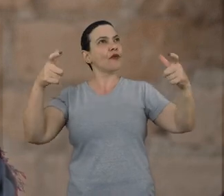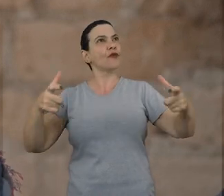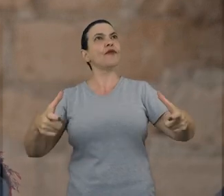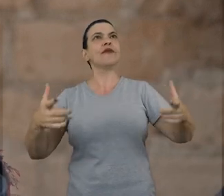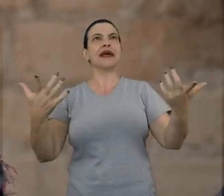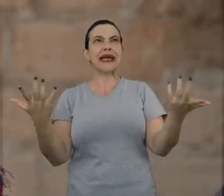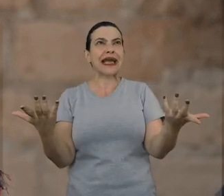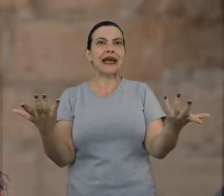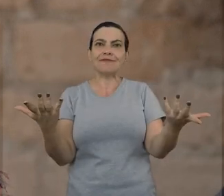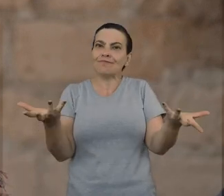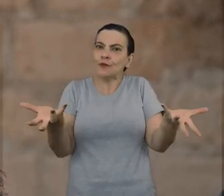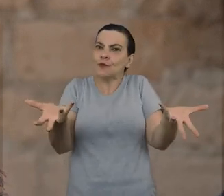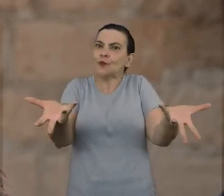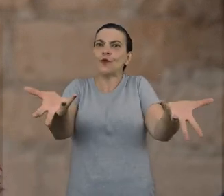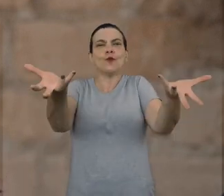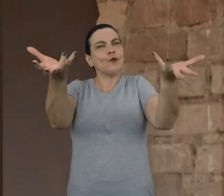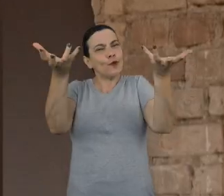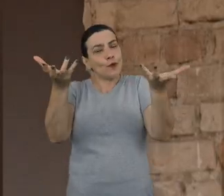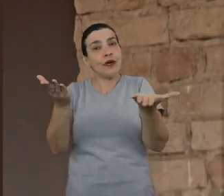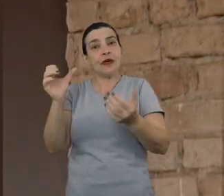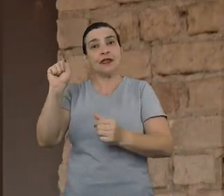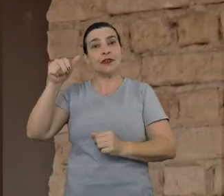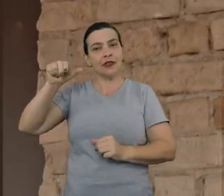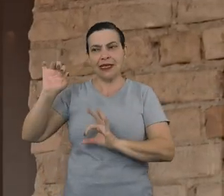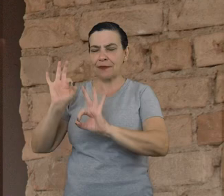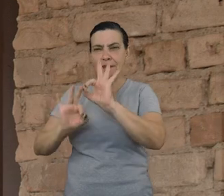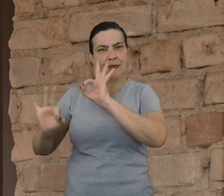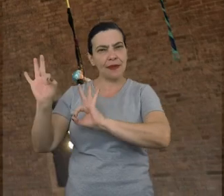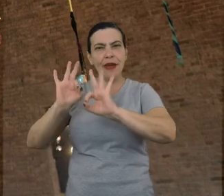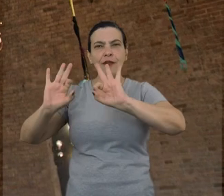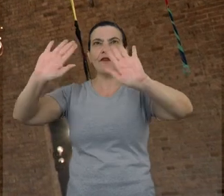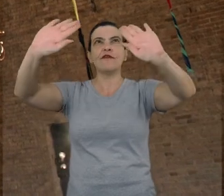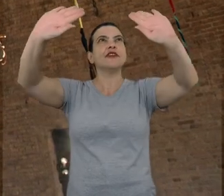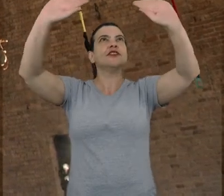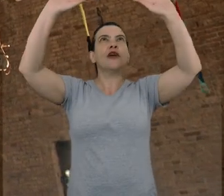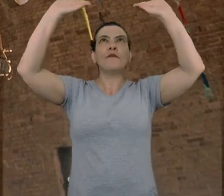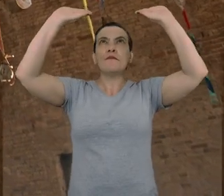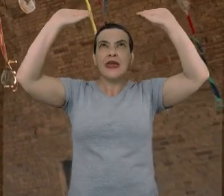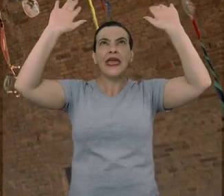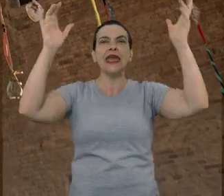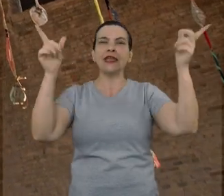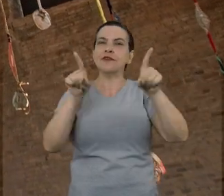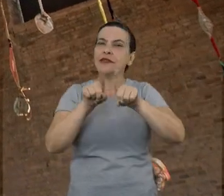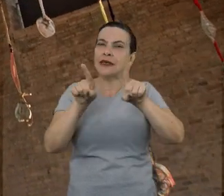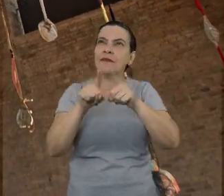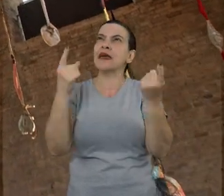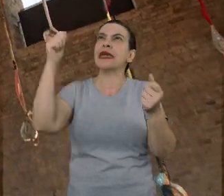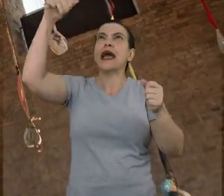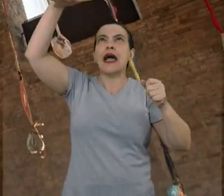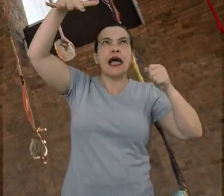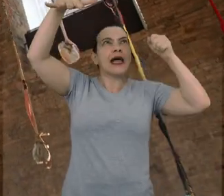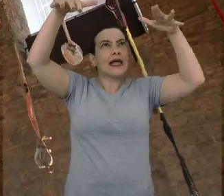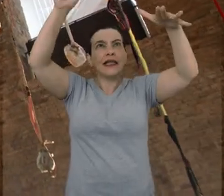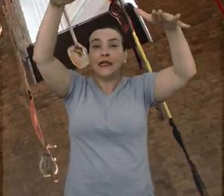determinou o fechamento, né, da claraboia, a iluminação, a trilha musical que acompanha. Ela realmente criou um ambiente.